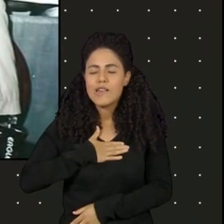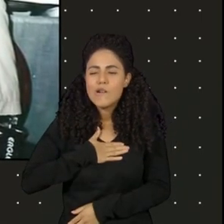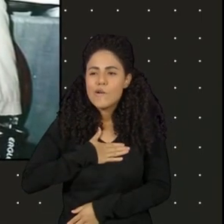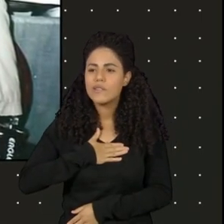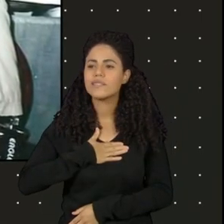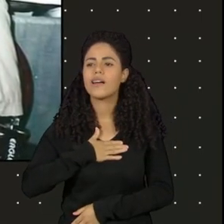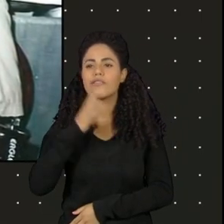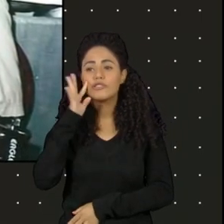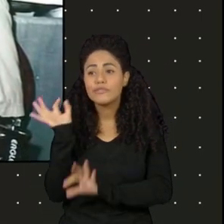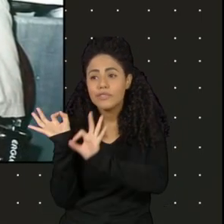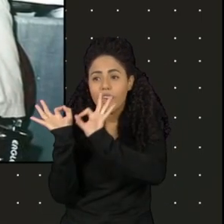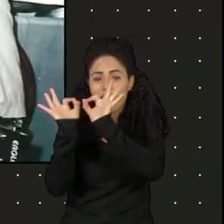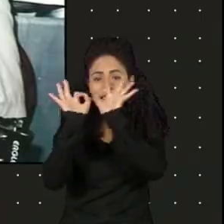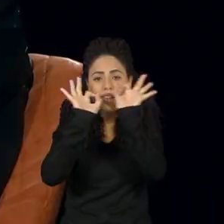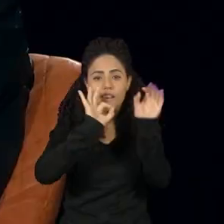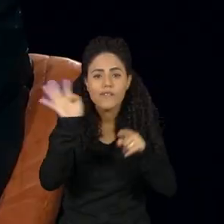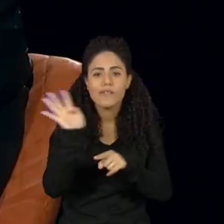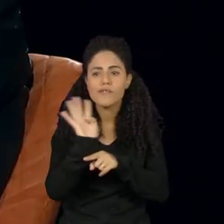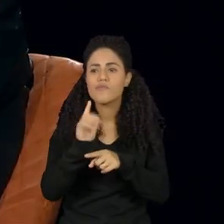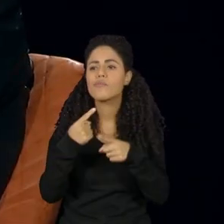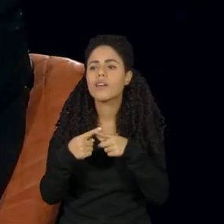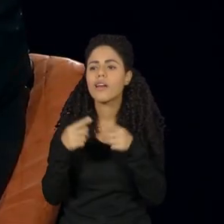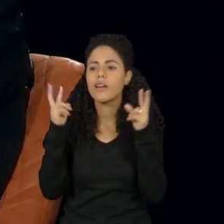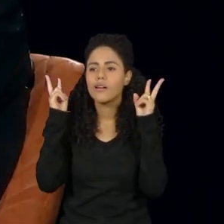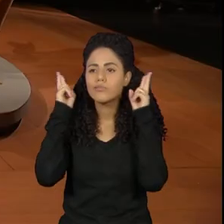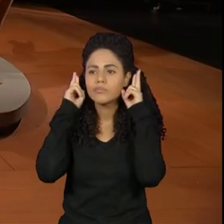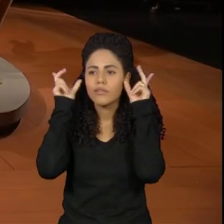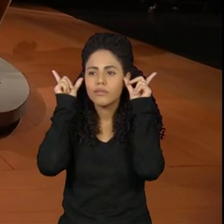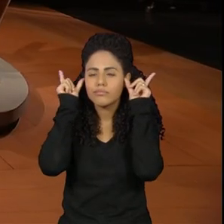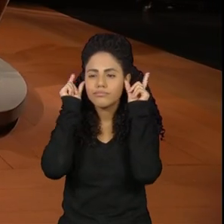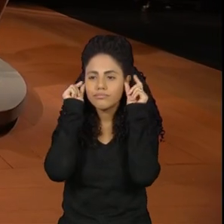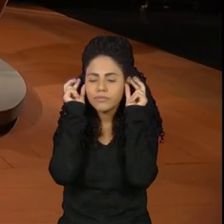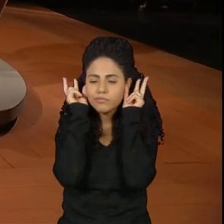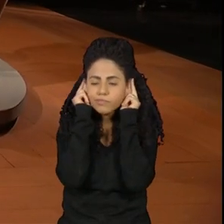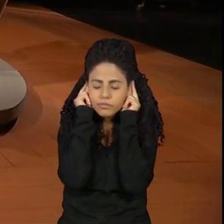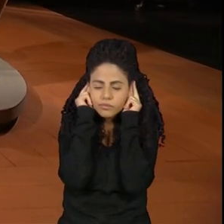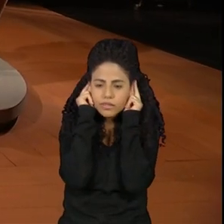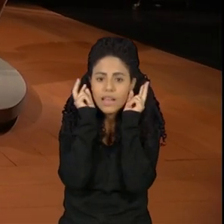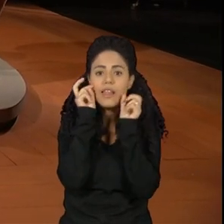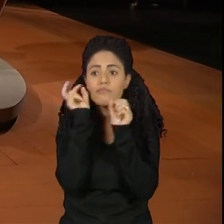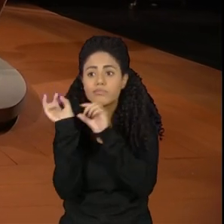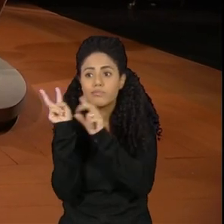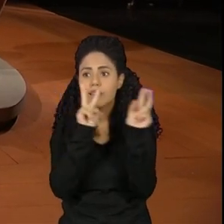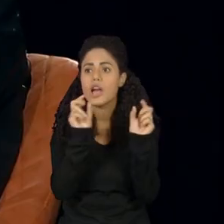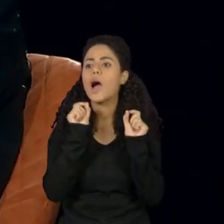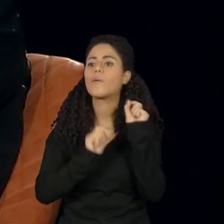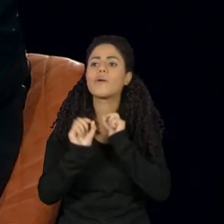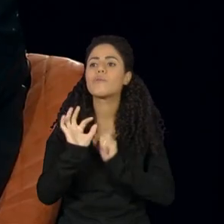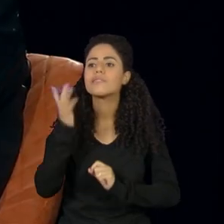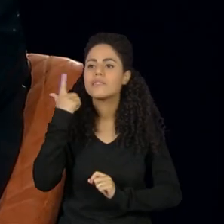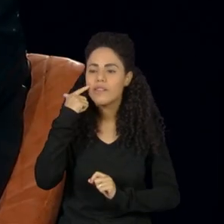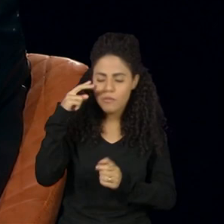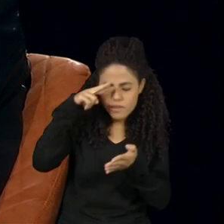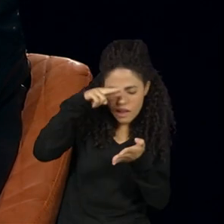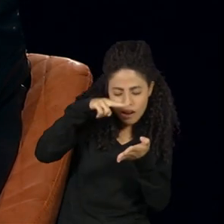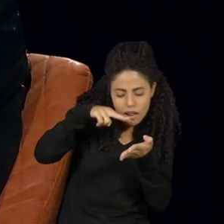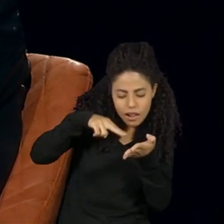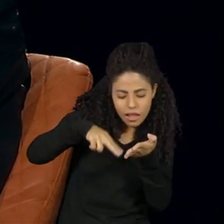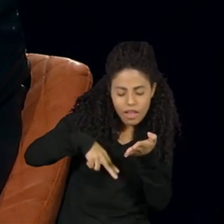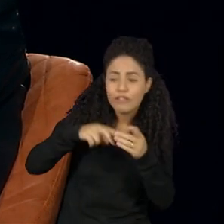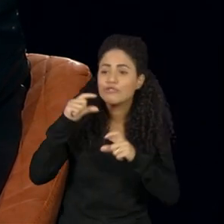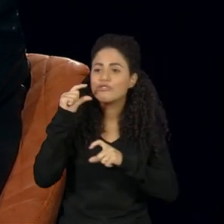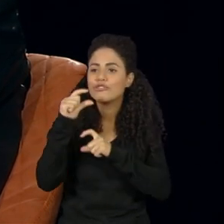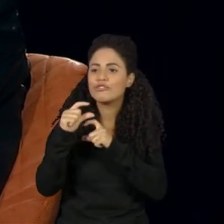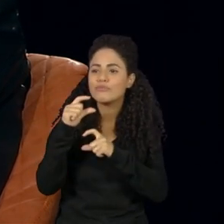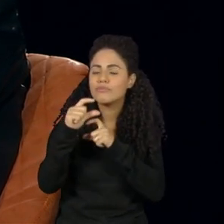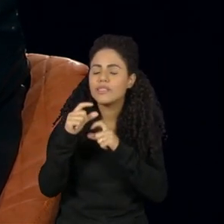ver filmes, ele parou, não podia mais assistir televisão, né? E ele já gostava de ler, ele começou a ler muito gibi. Então, quando